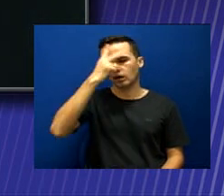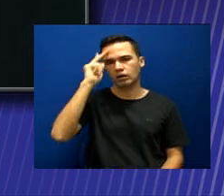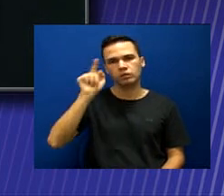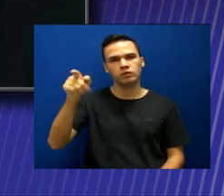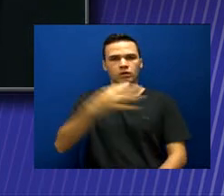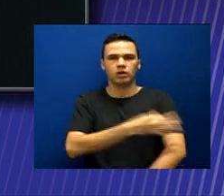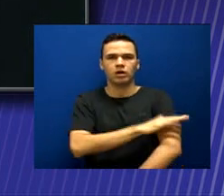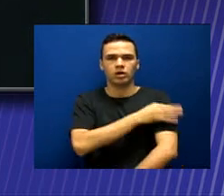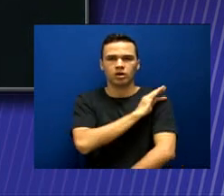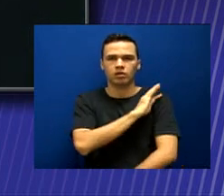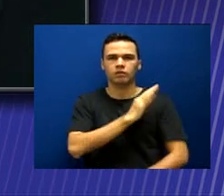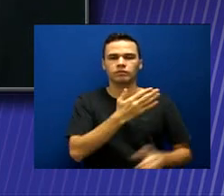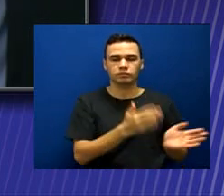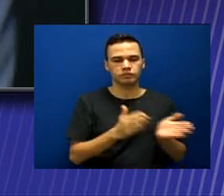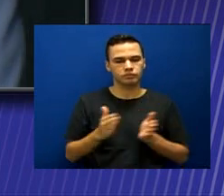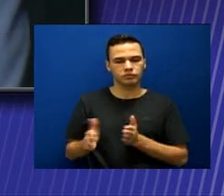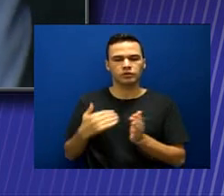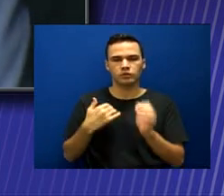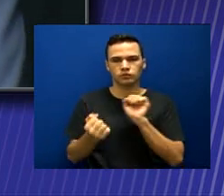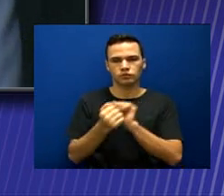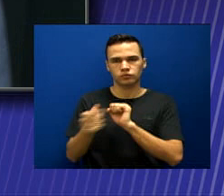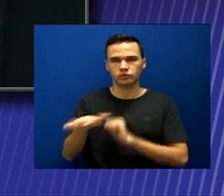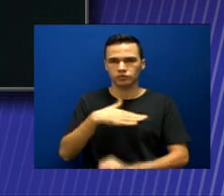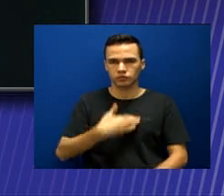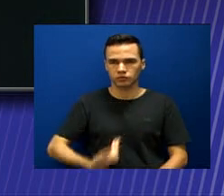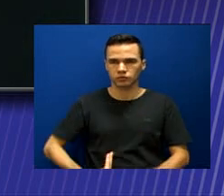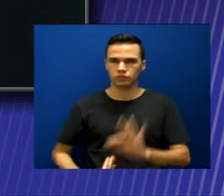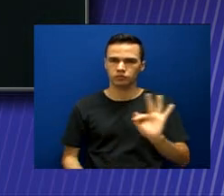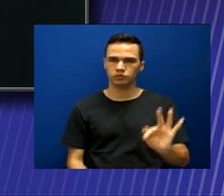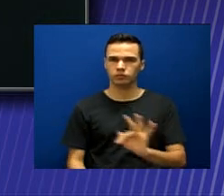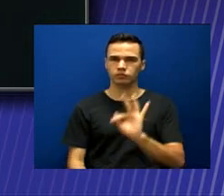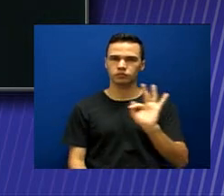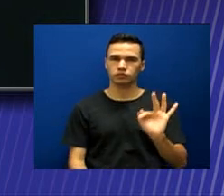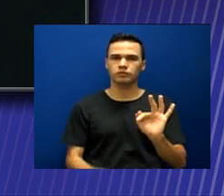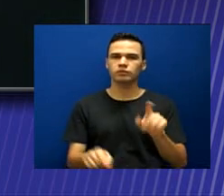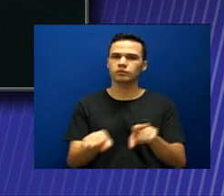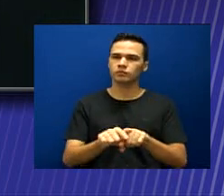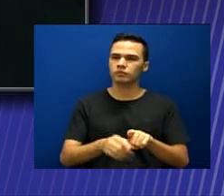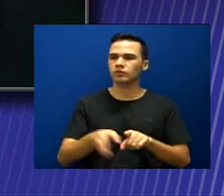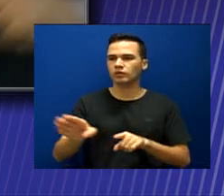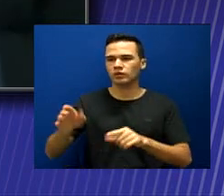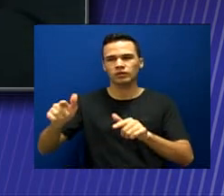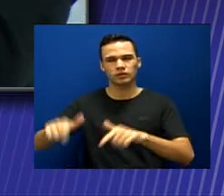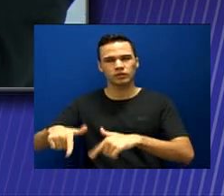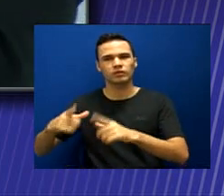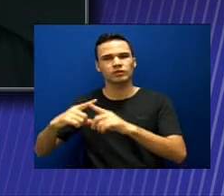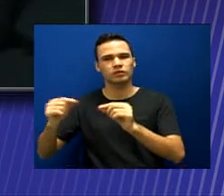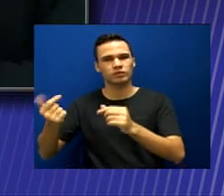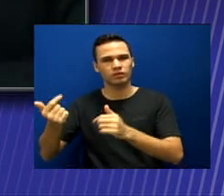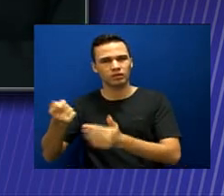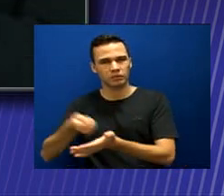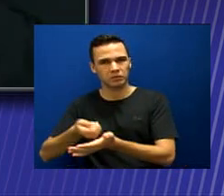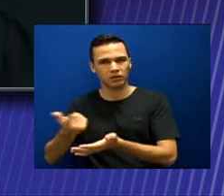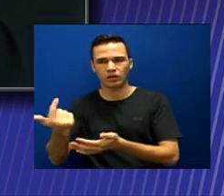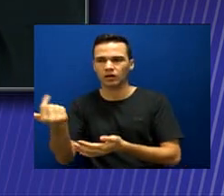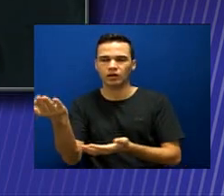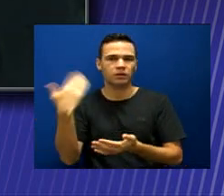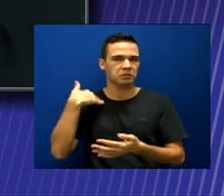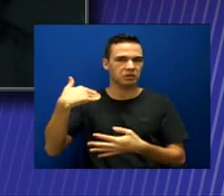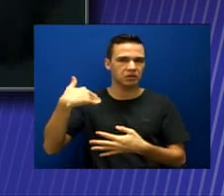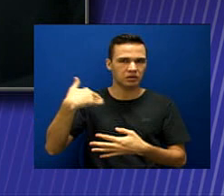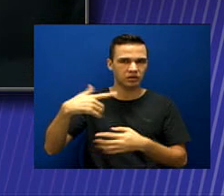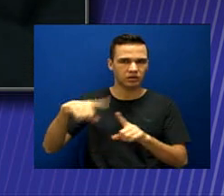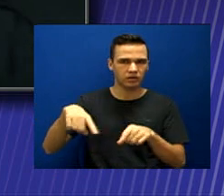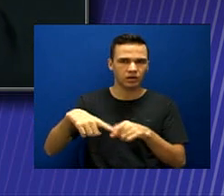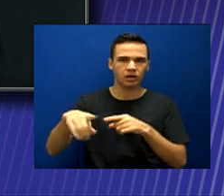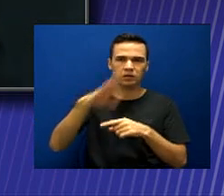bom trânsito junto ao governo federal e nas agências onde tem esses recursos, seja a Caixa Econômica Federal, seja